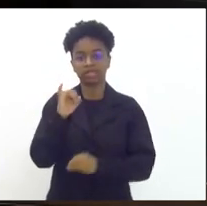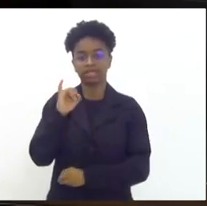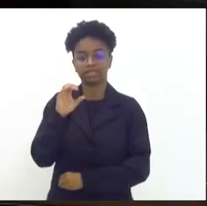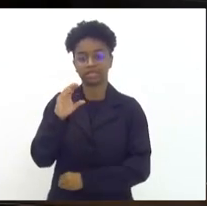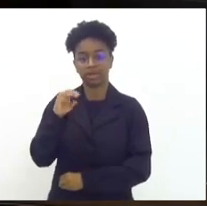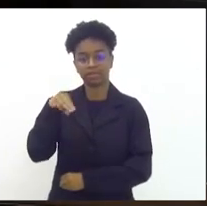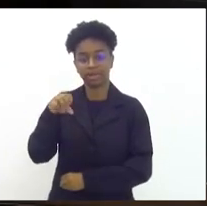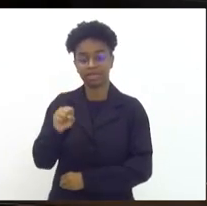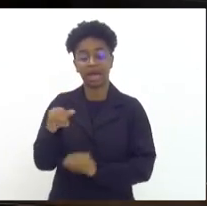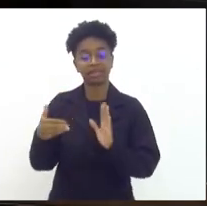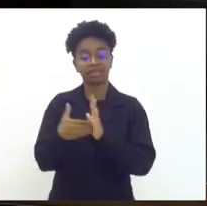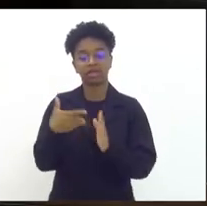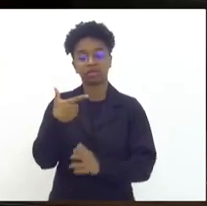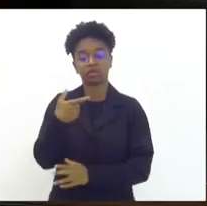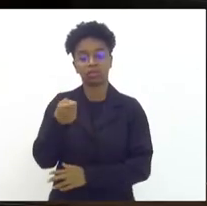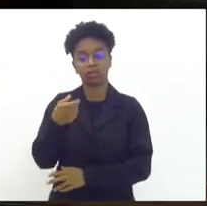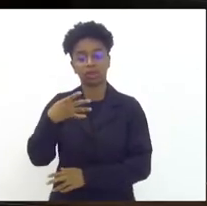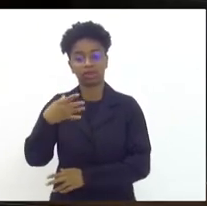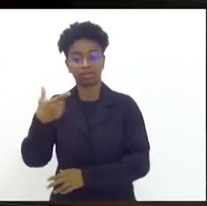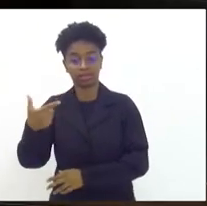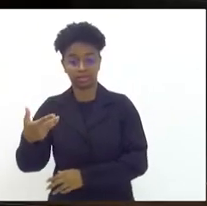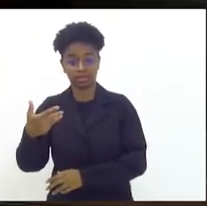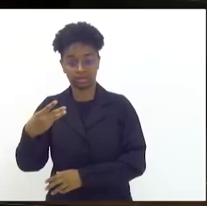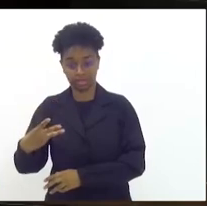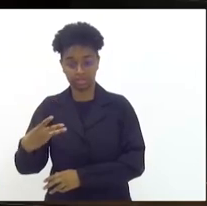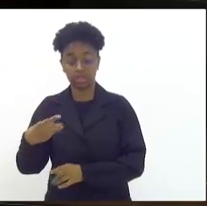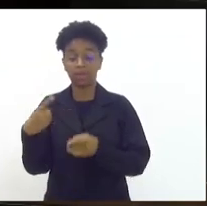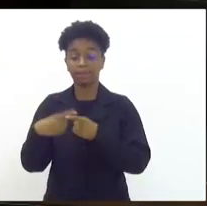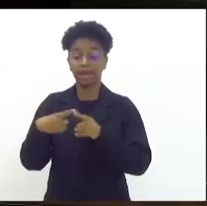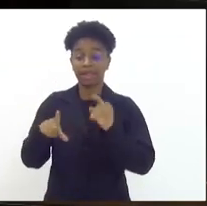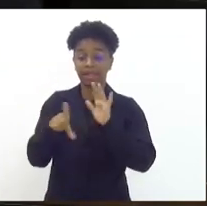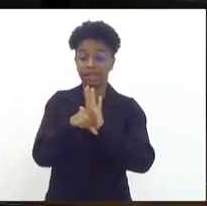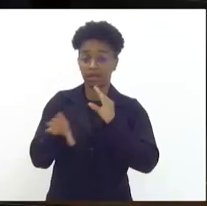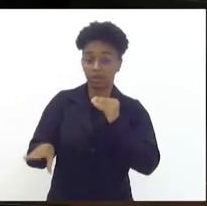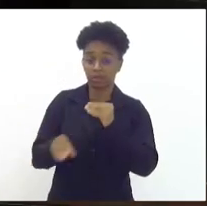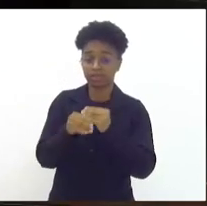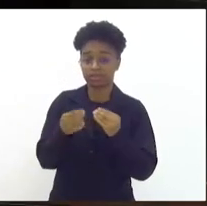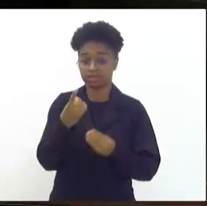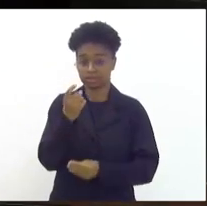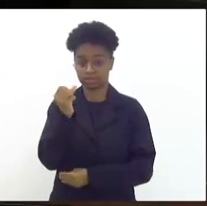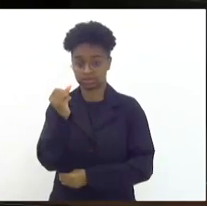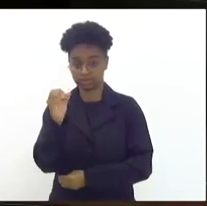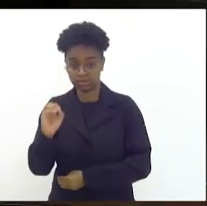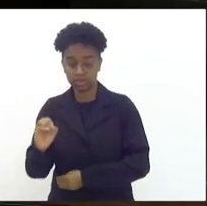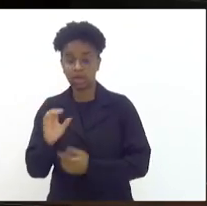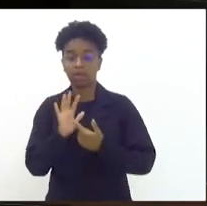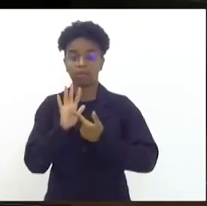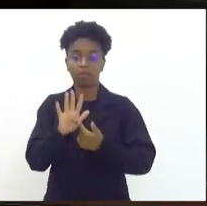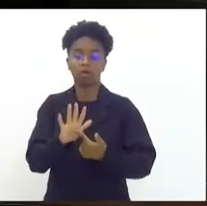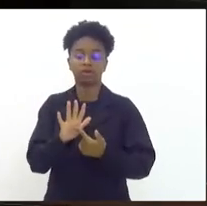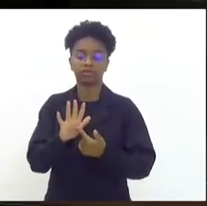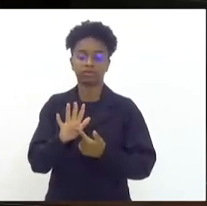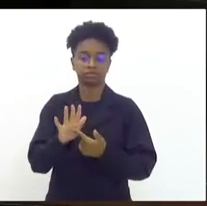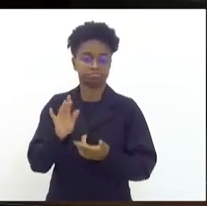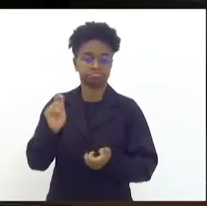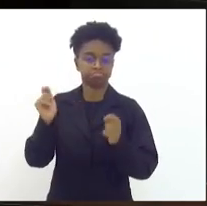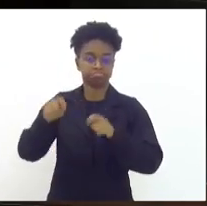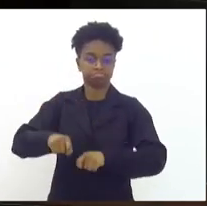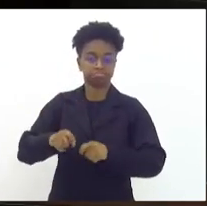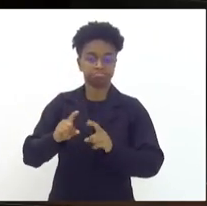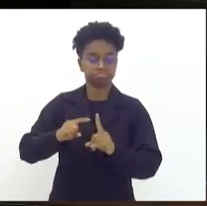2043 por quê Porque a Lei Complementar 160 que convalidou os benefícios fiscais ela